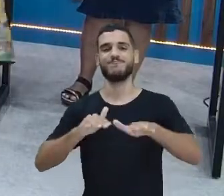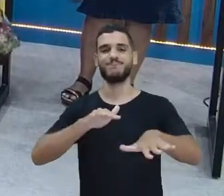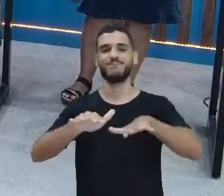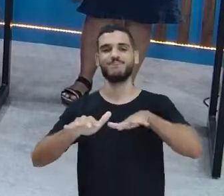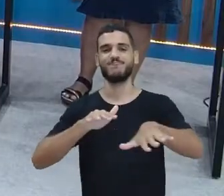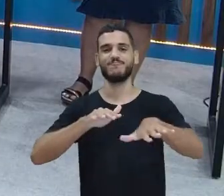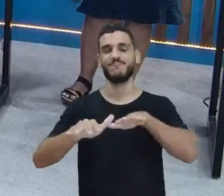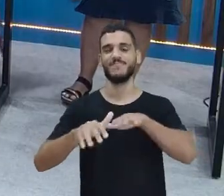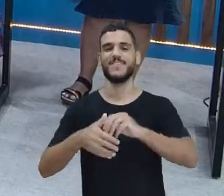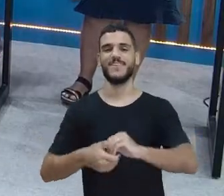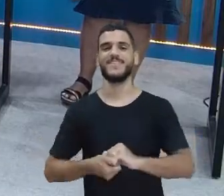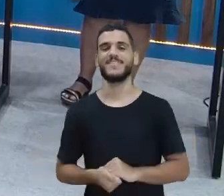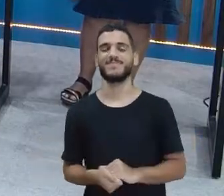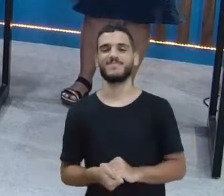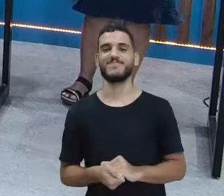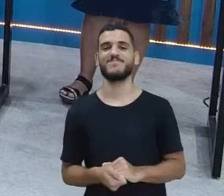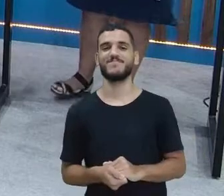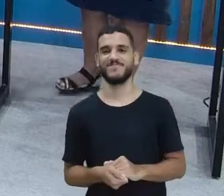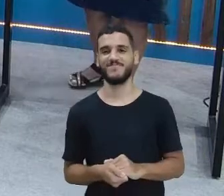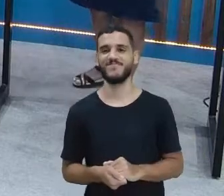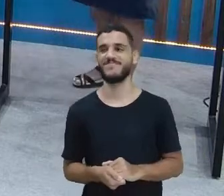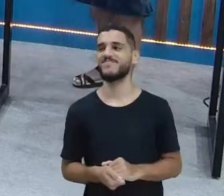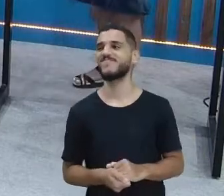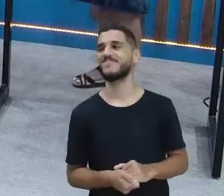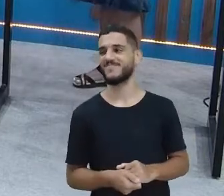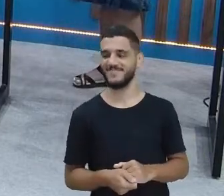faz requebradinha.